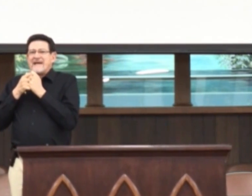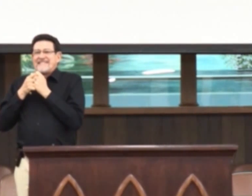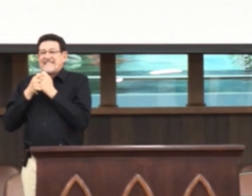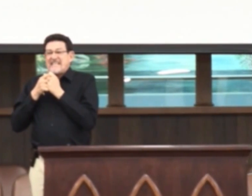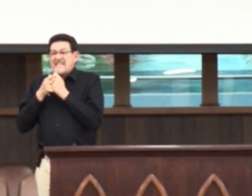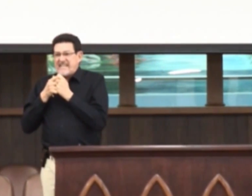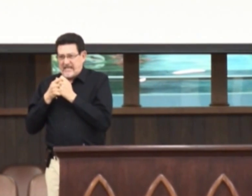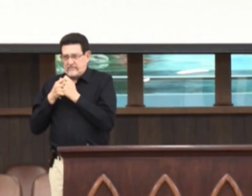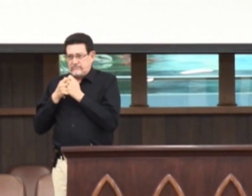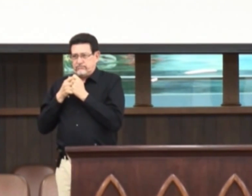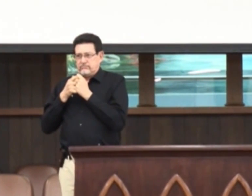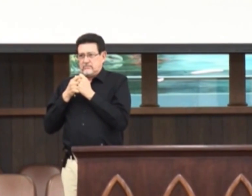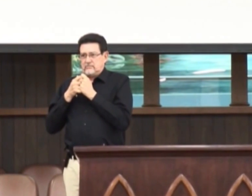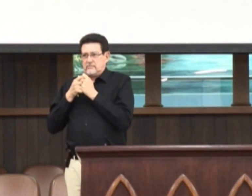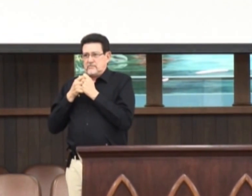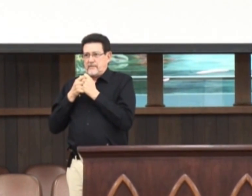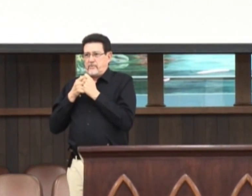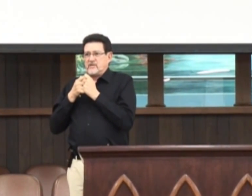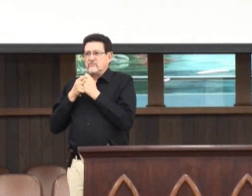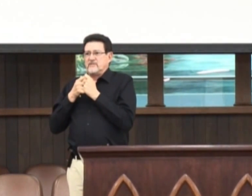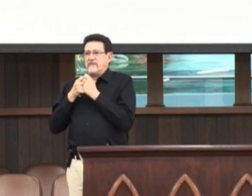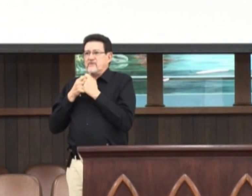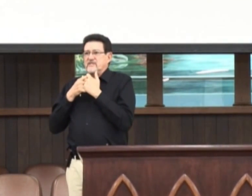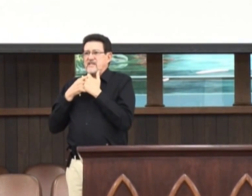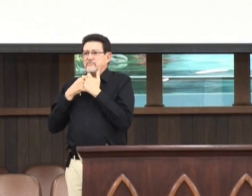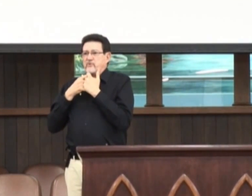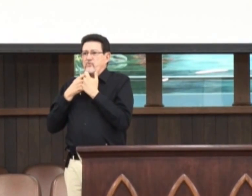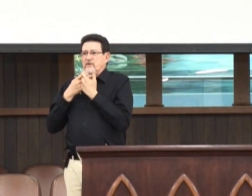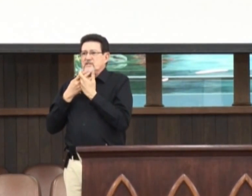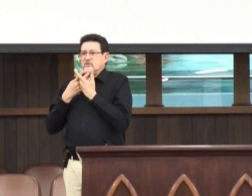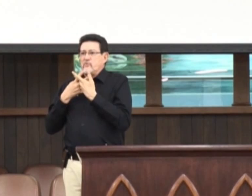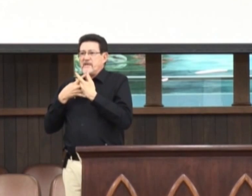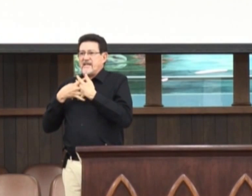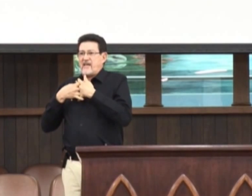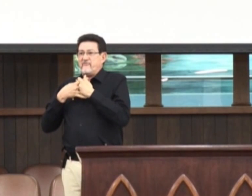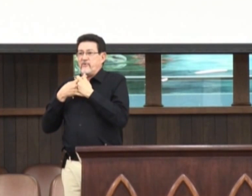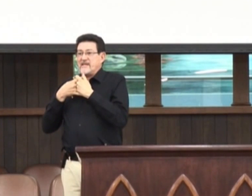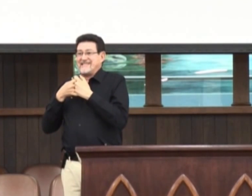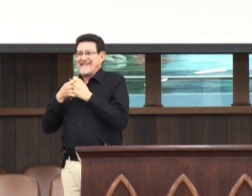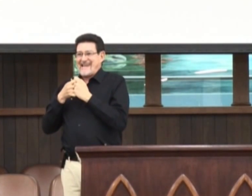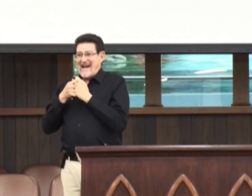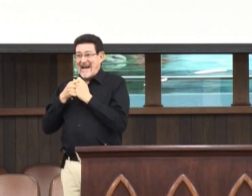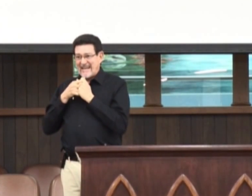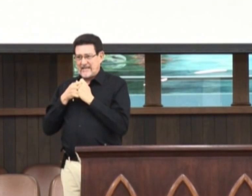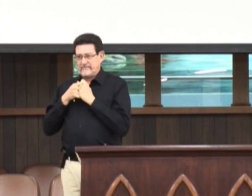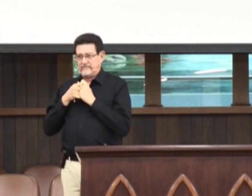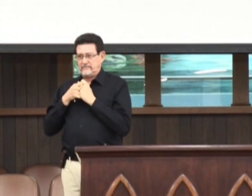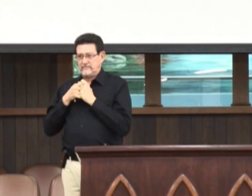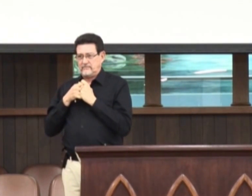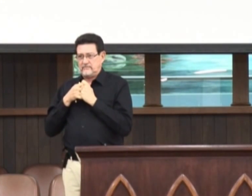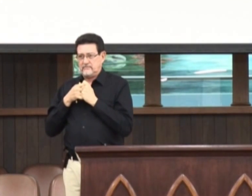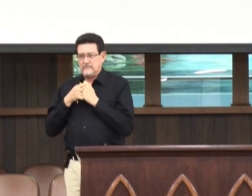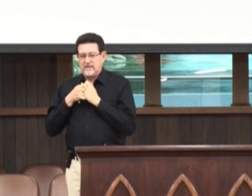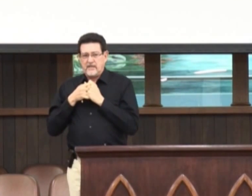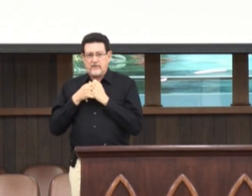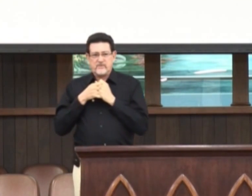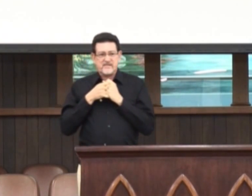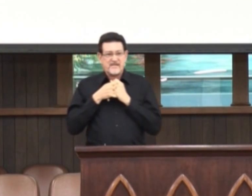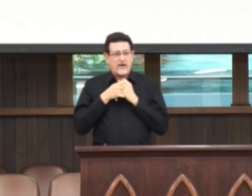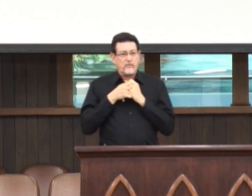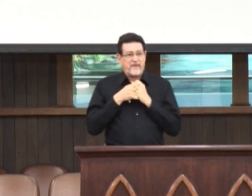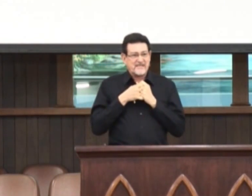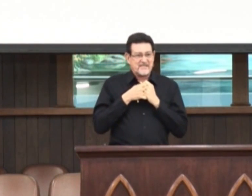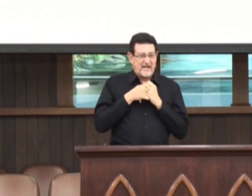Alberto Mancini, depois um dia vocês procurem descobrir quem foi este cara, que